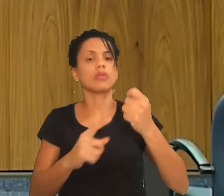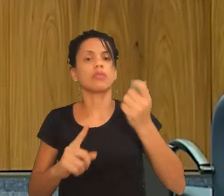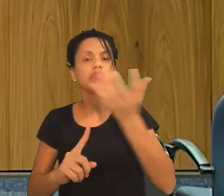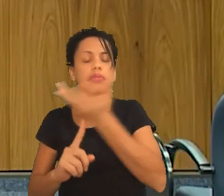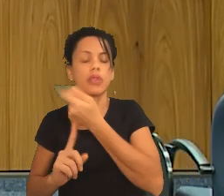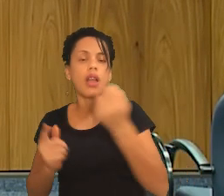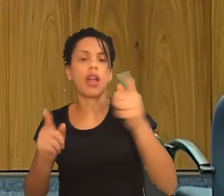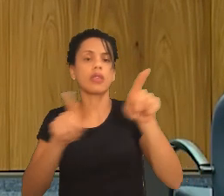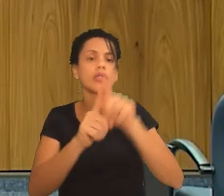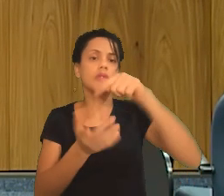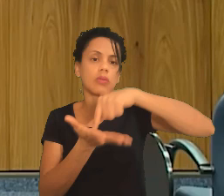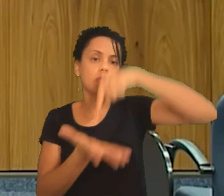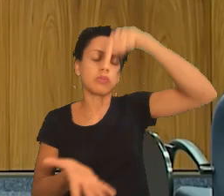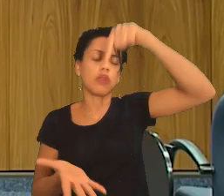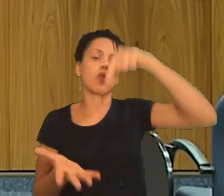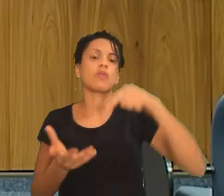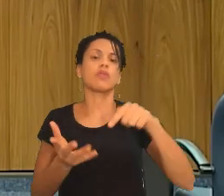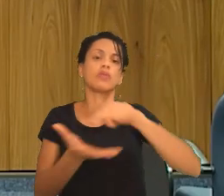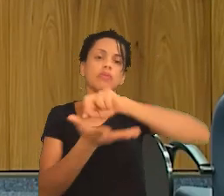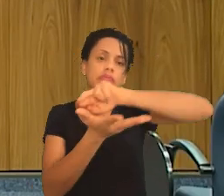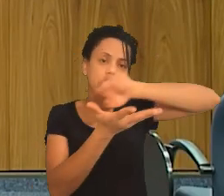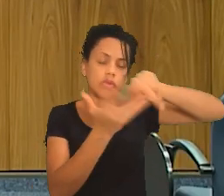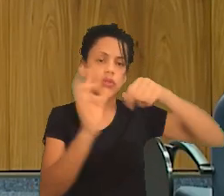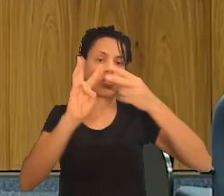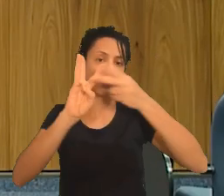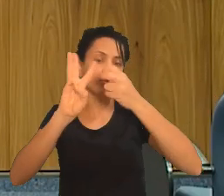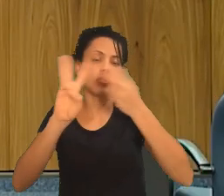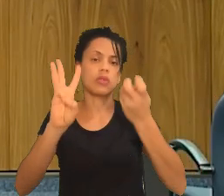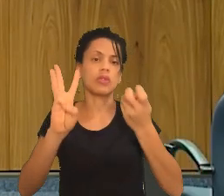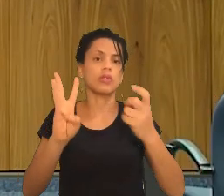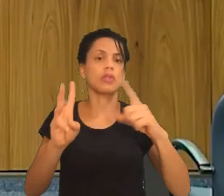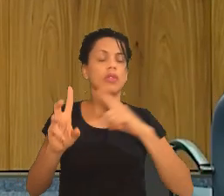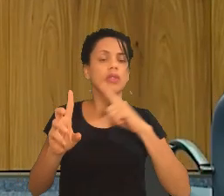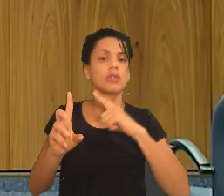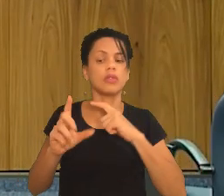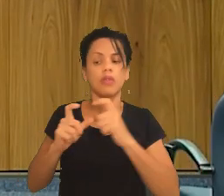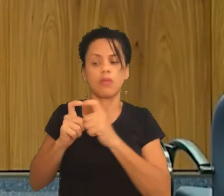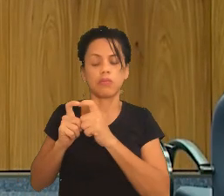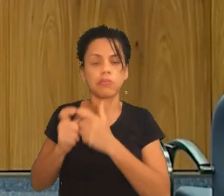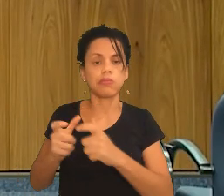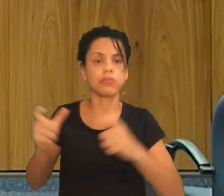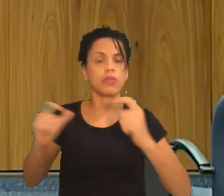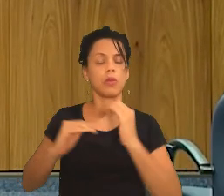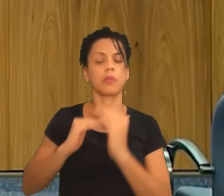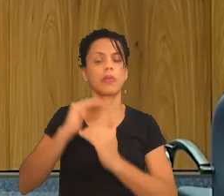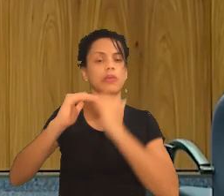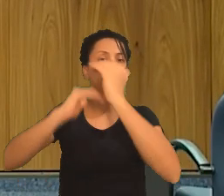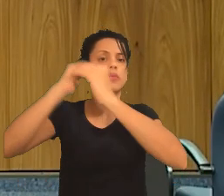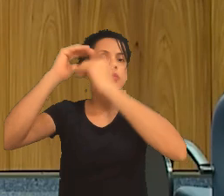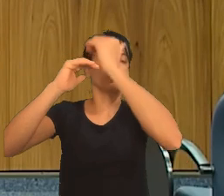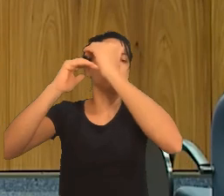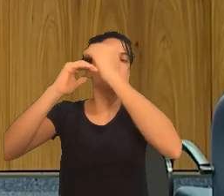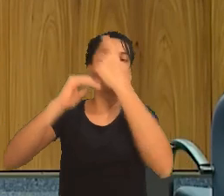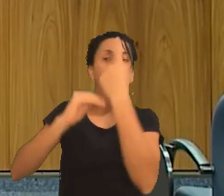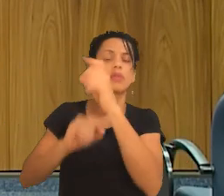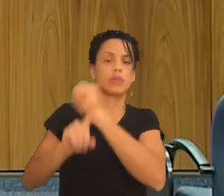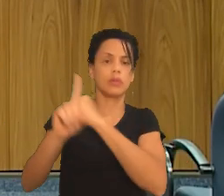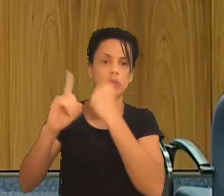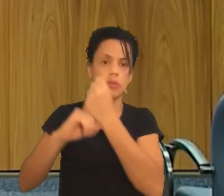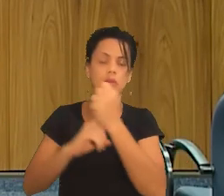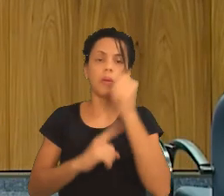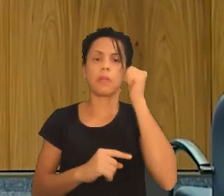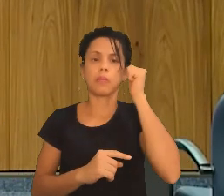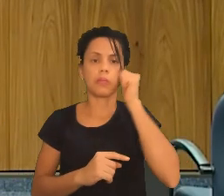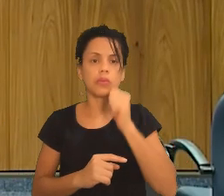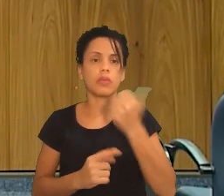outros afetados pelas políticas de desenvolvimento e uma concepção evolucionista de progresso e civilização. São mulheres, jovens,